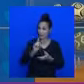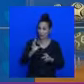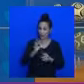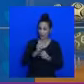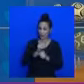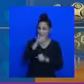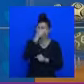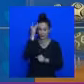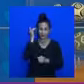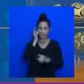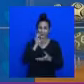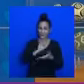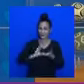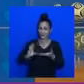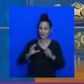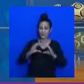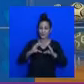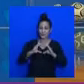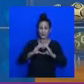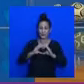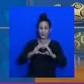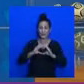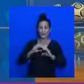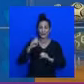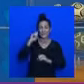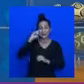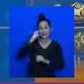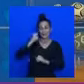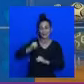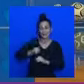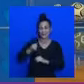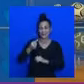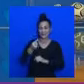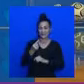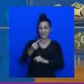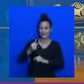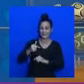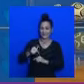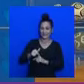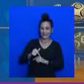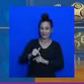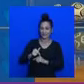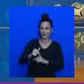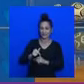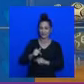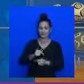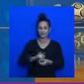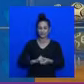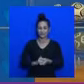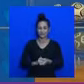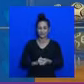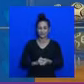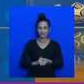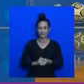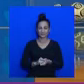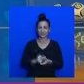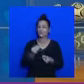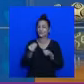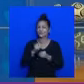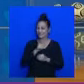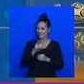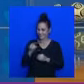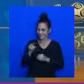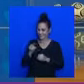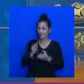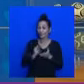acumula. Bola preta, número 17. Preta 17. Como é que você está indo,